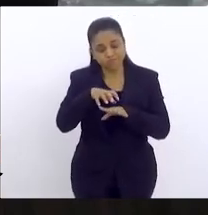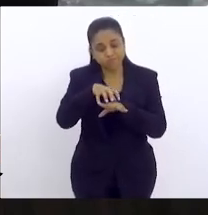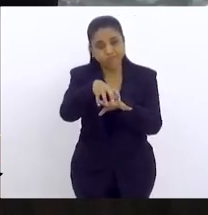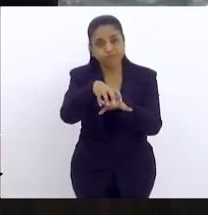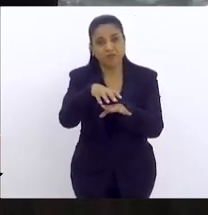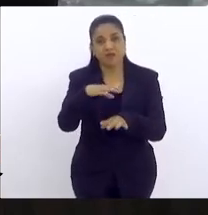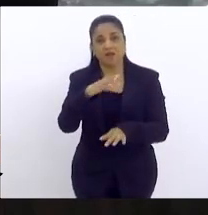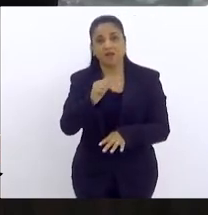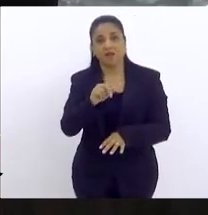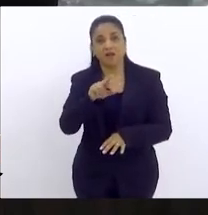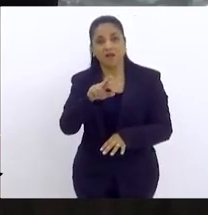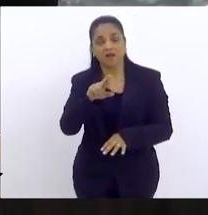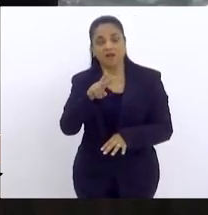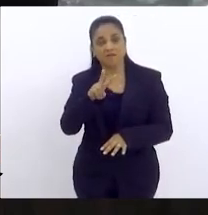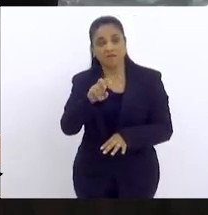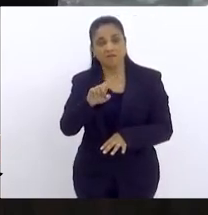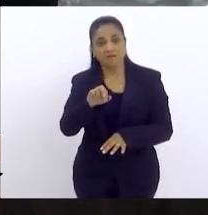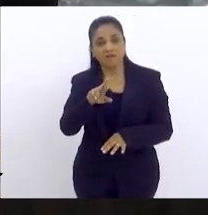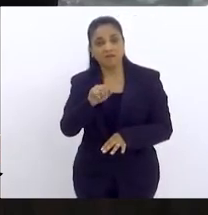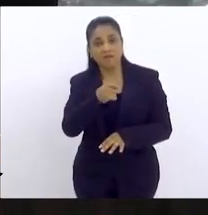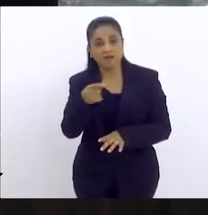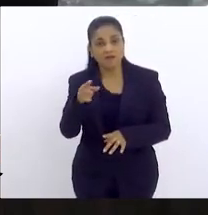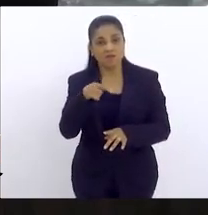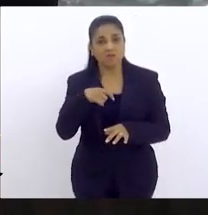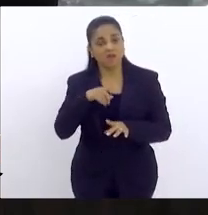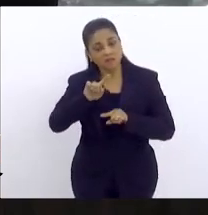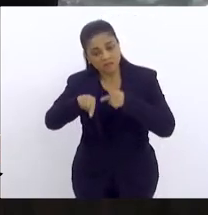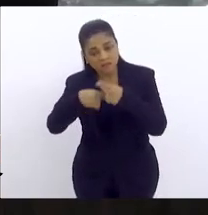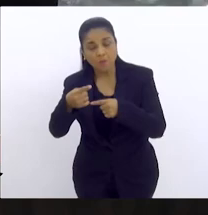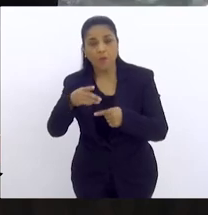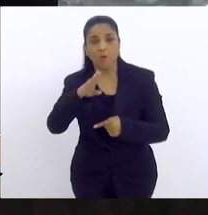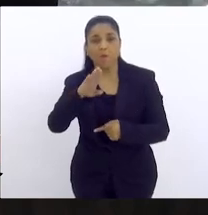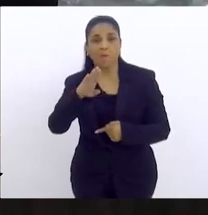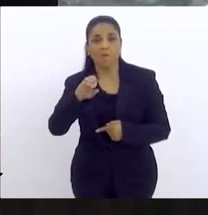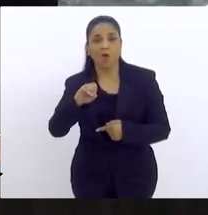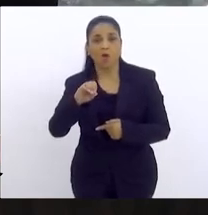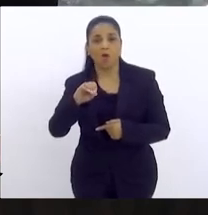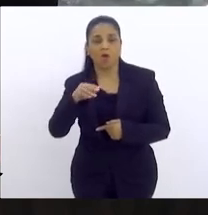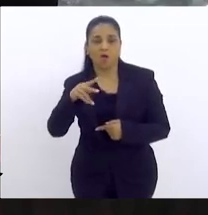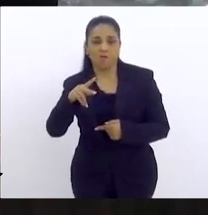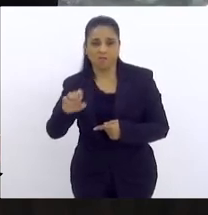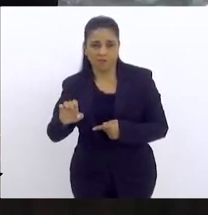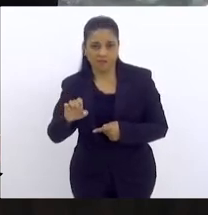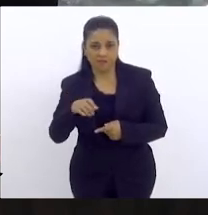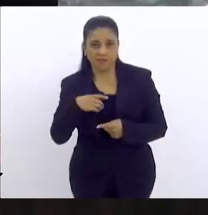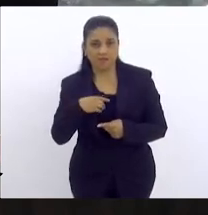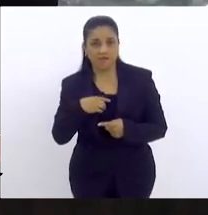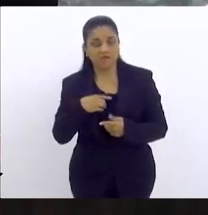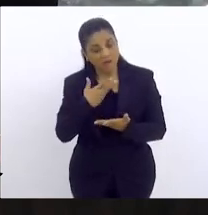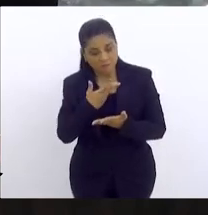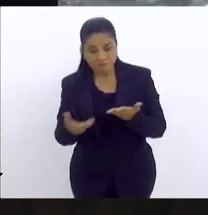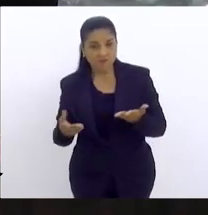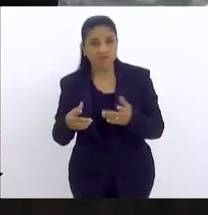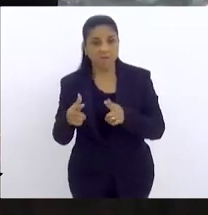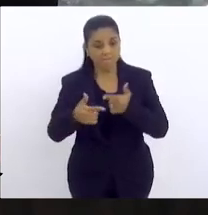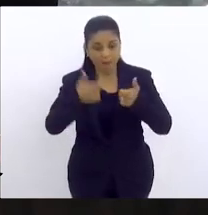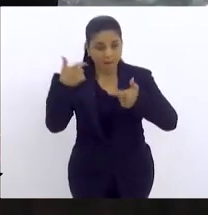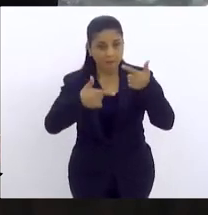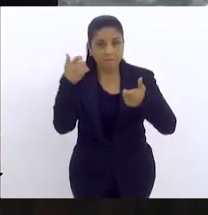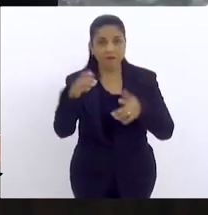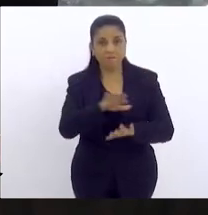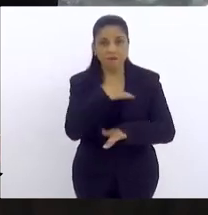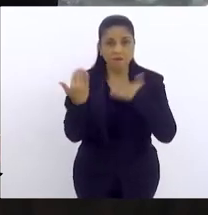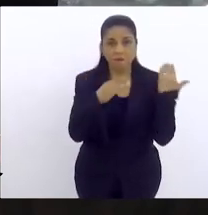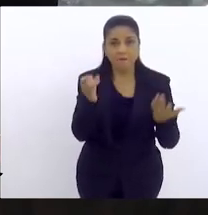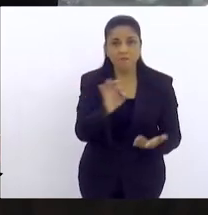condições para depois o golpe entrar o BOPE vai entrar meu irmão a gente vai perder não adianta não adianta o Coronel falou ali quando o Coronel falou nenhuma